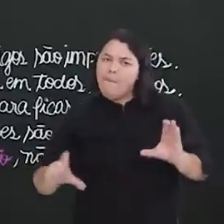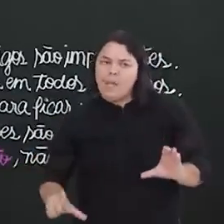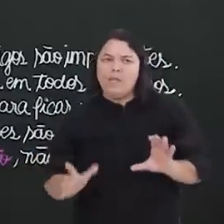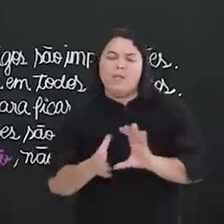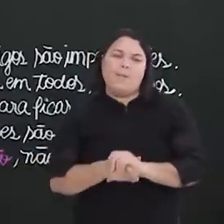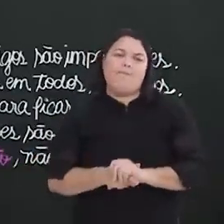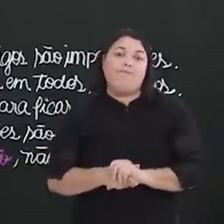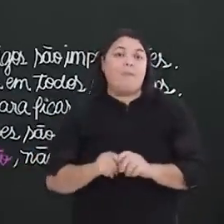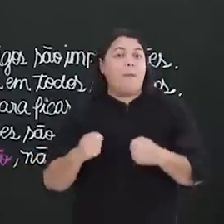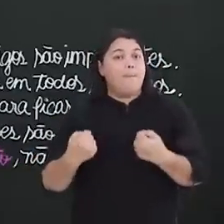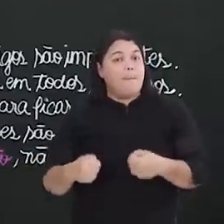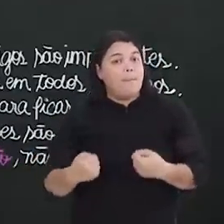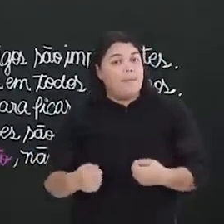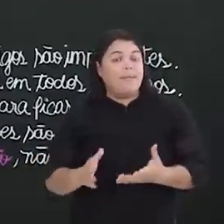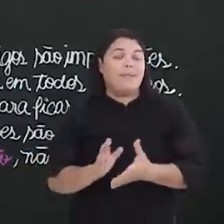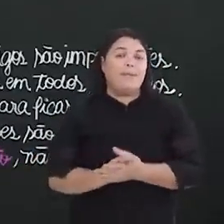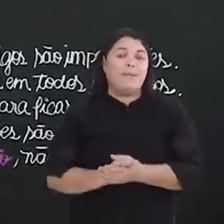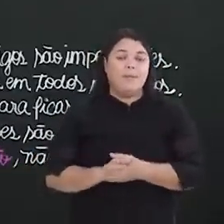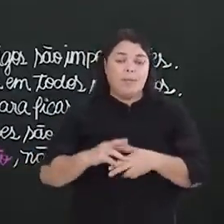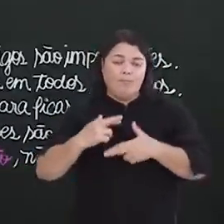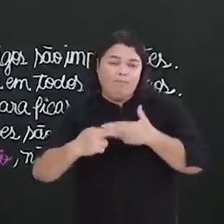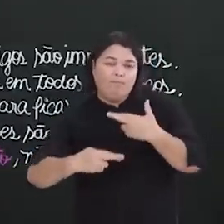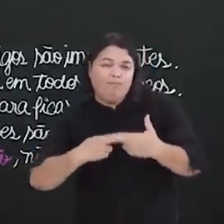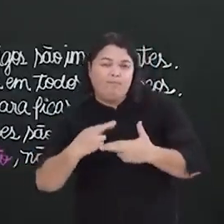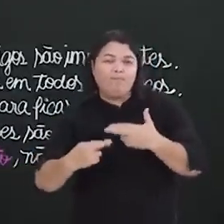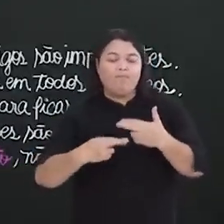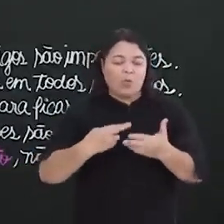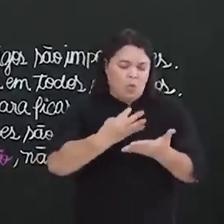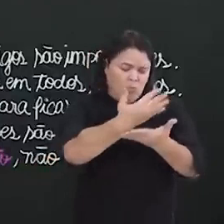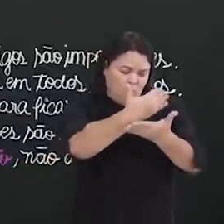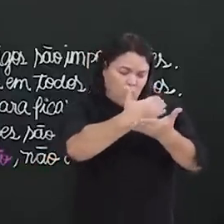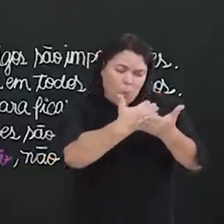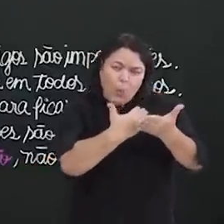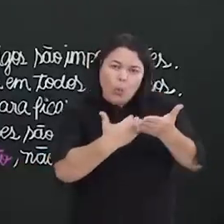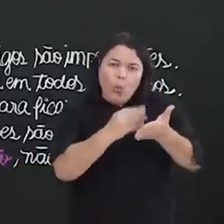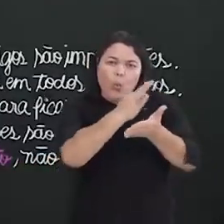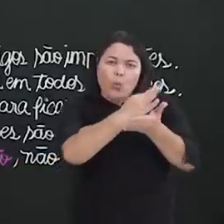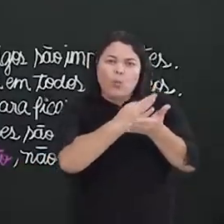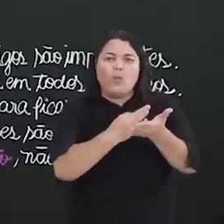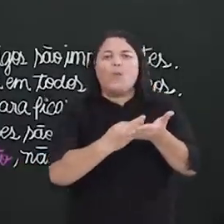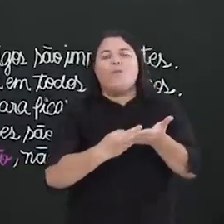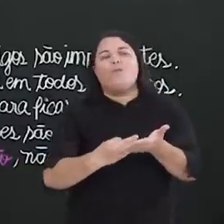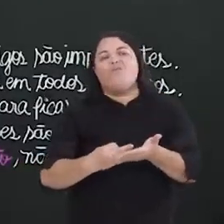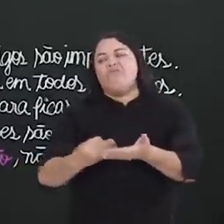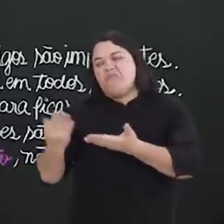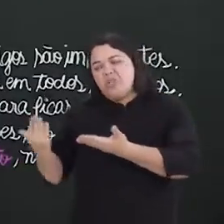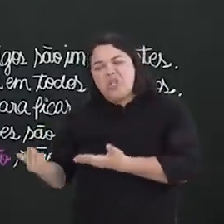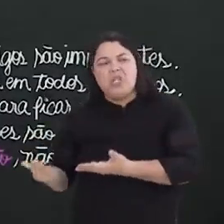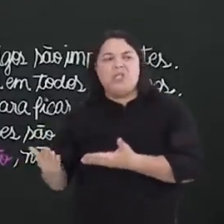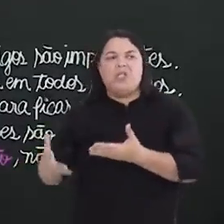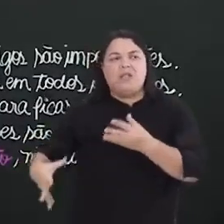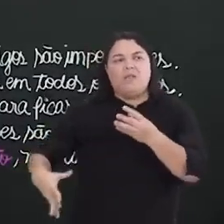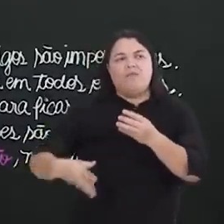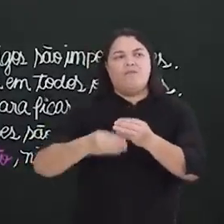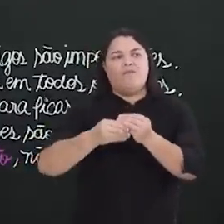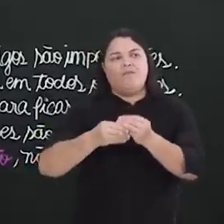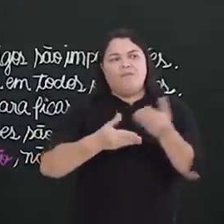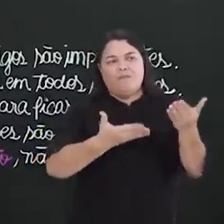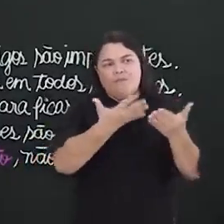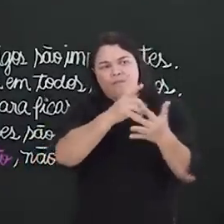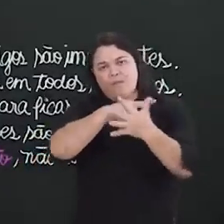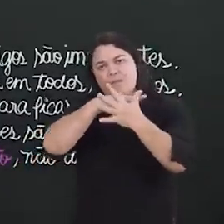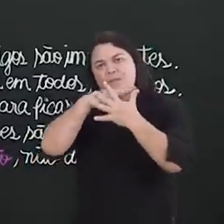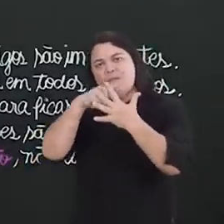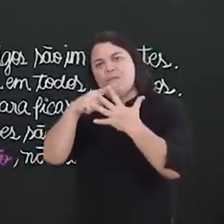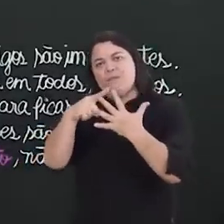mas por uma questão de necessidade de coesão, de estilo, de construção textual, elas ganham a complementação e a possibilidade